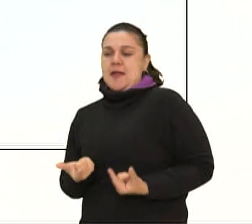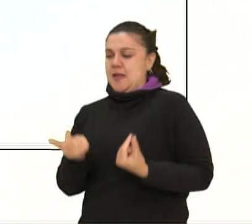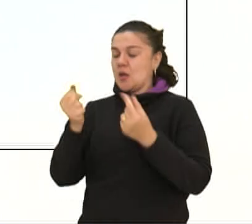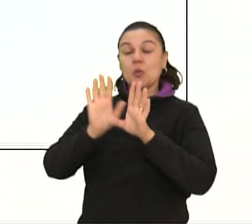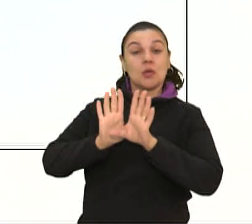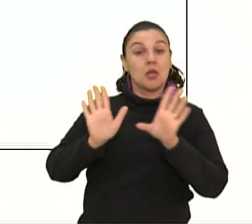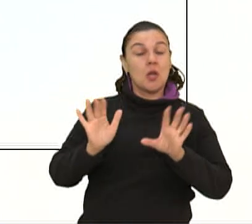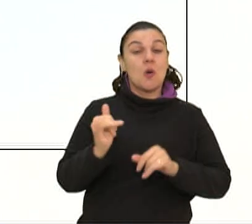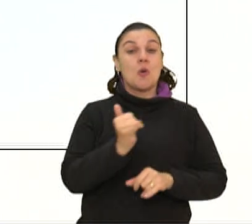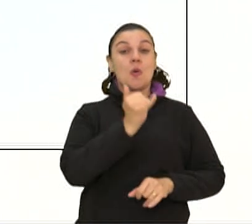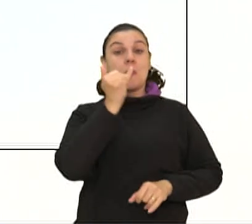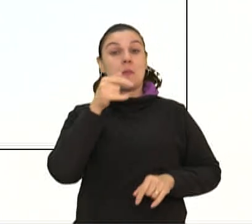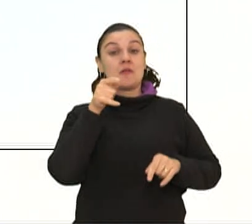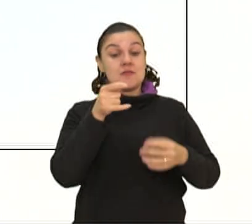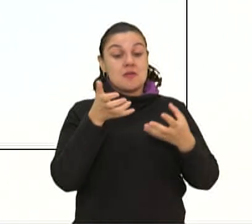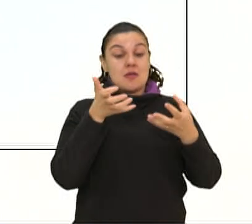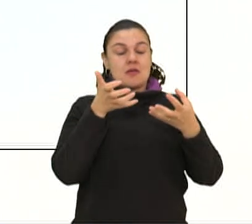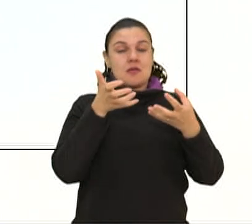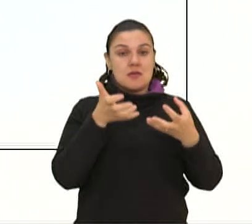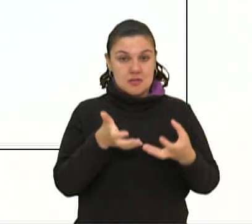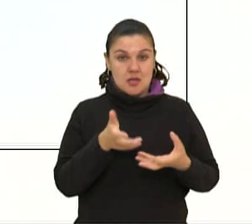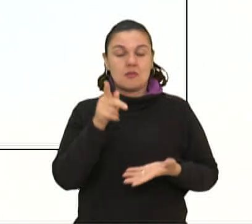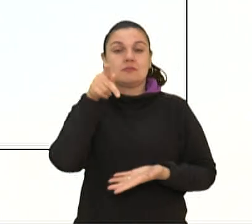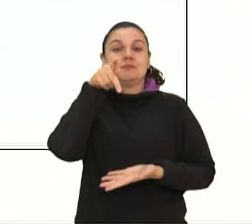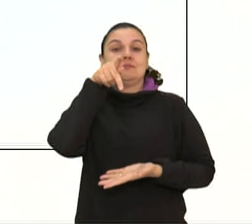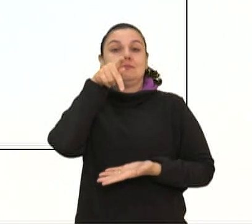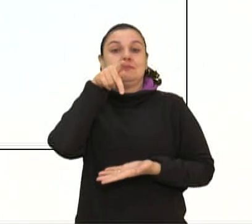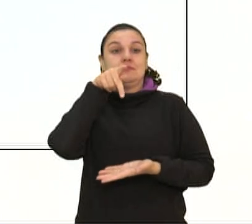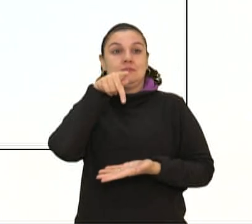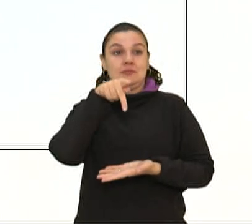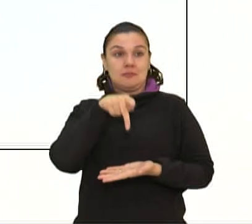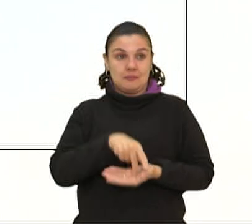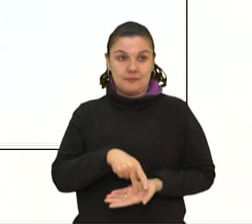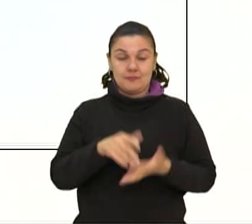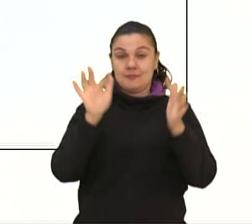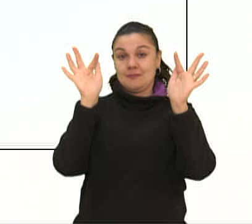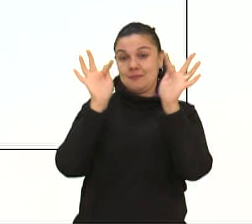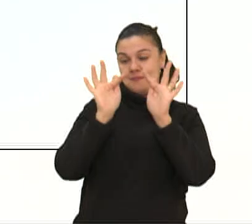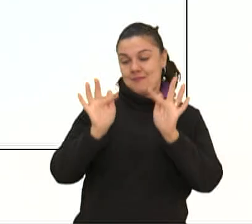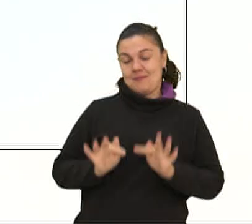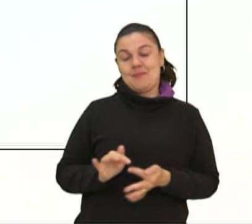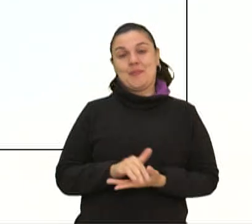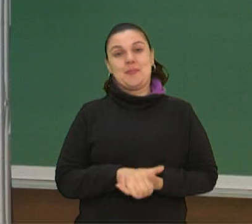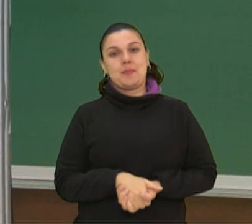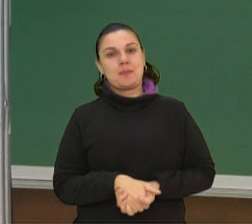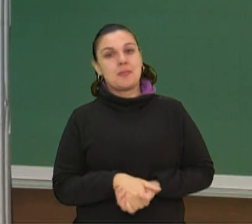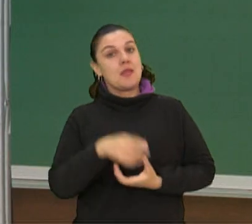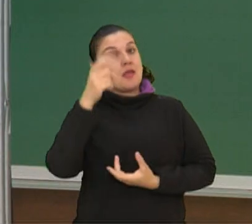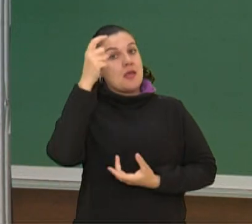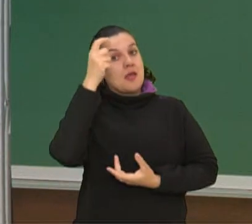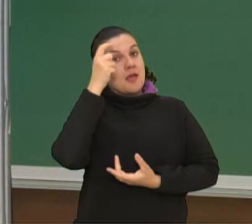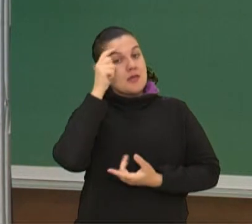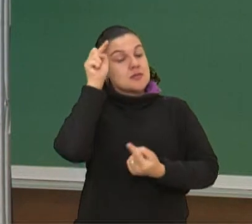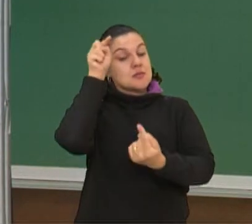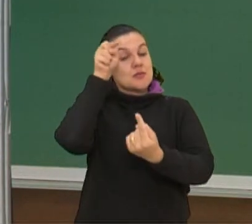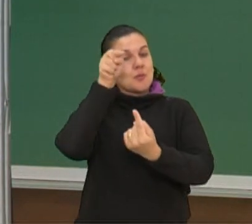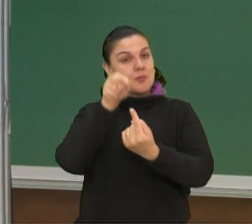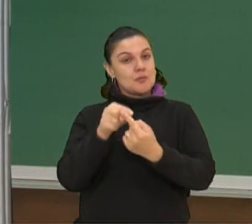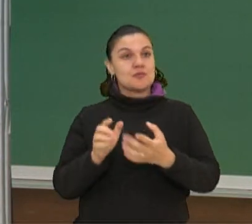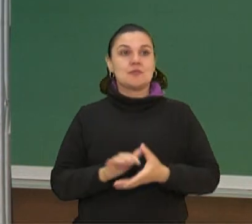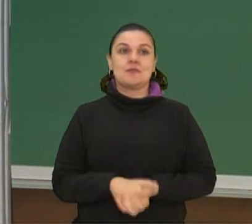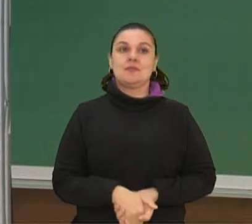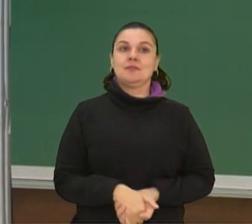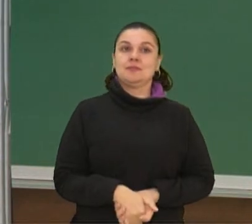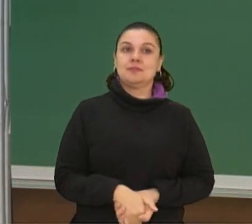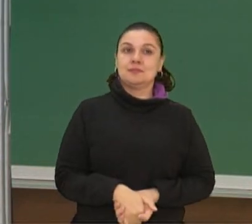Epiteto era escravo e muito sofreu, e faz parte também do estoicismo. Portanto, o que importa não é se você é